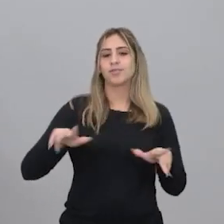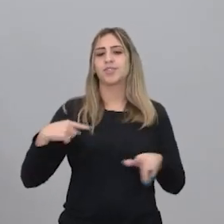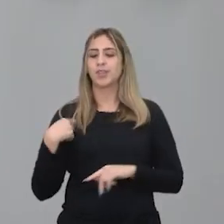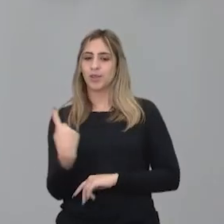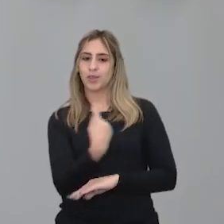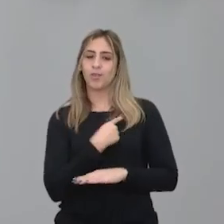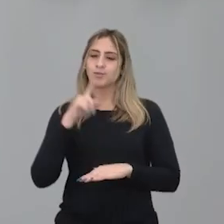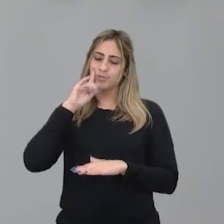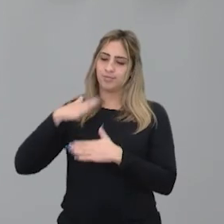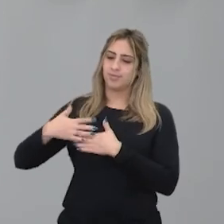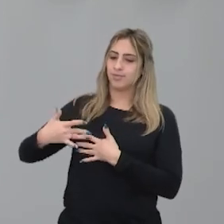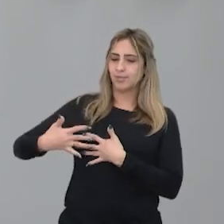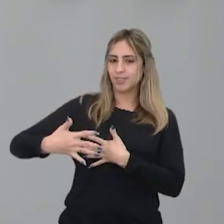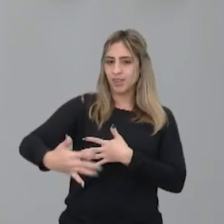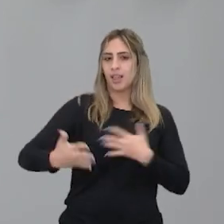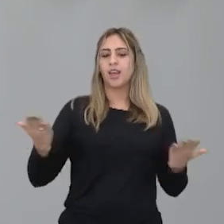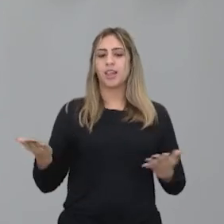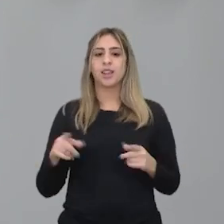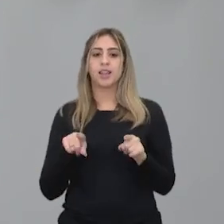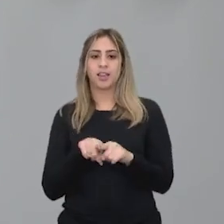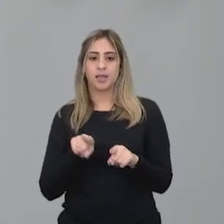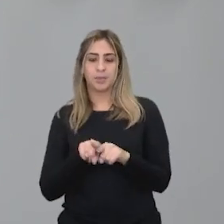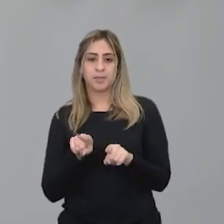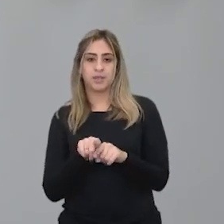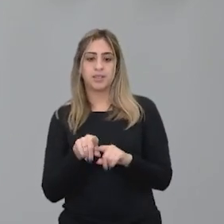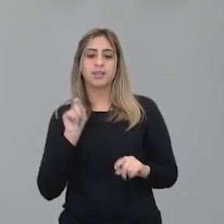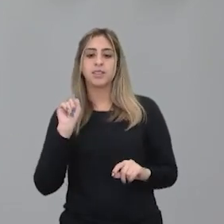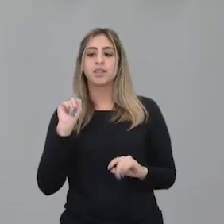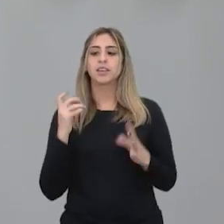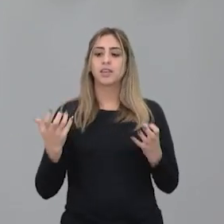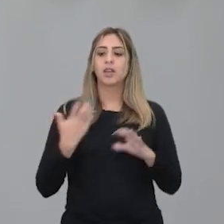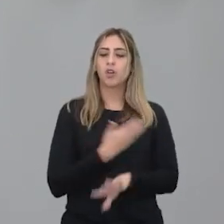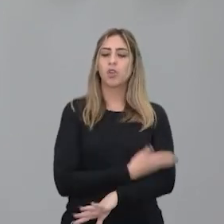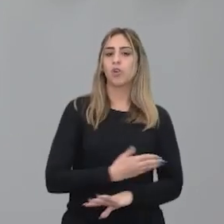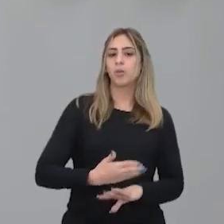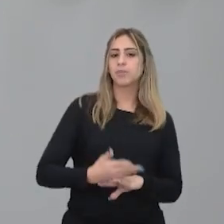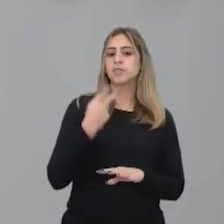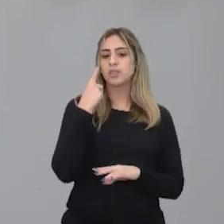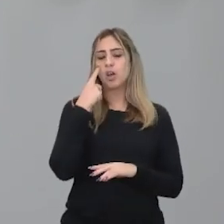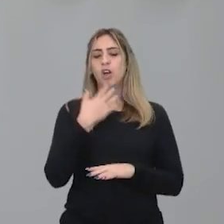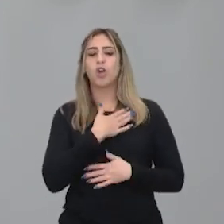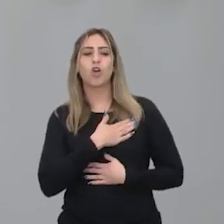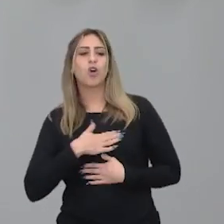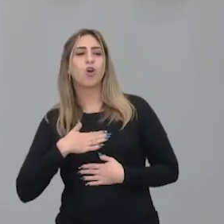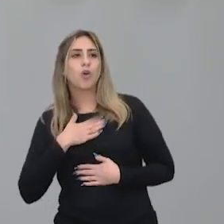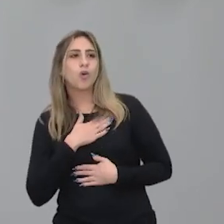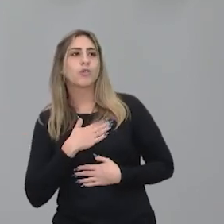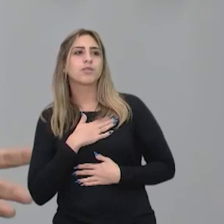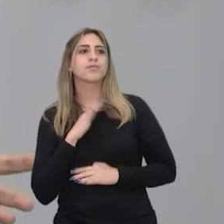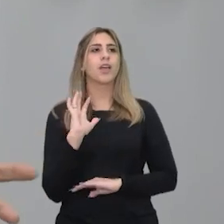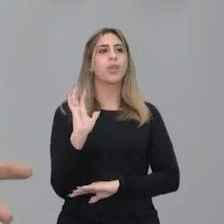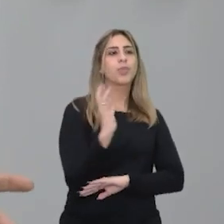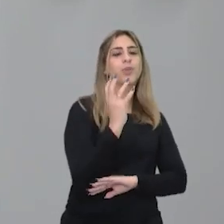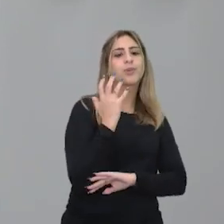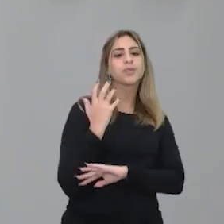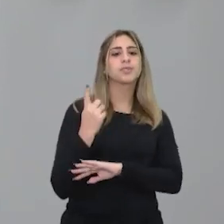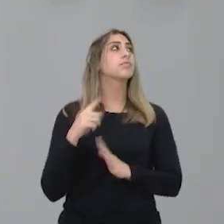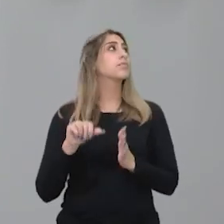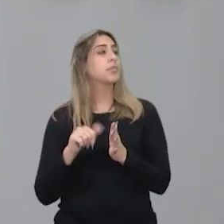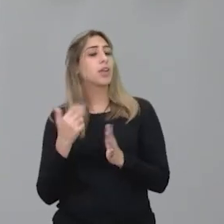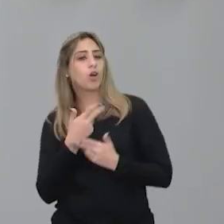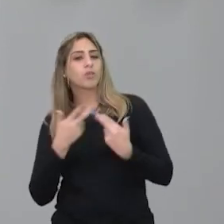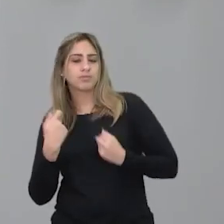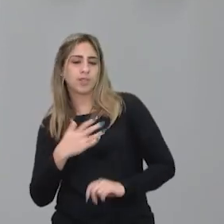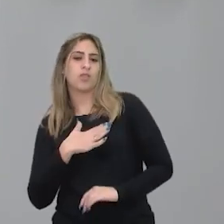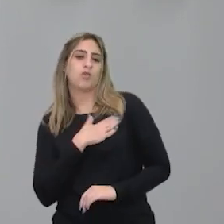nosso decorrer. E aí, quem quer começar, fala assim, olha, eu gosto de natureza. Porque eu acho que a primeira coisa tem que